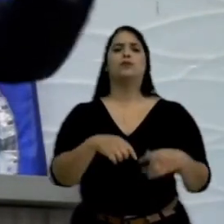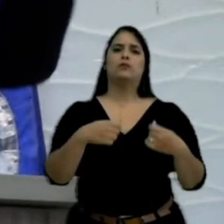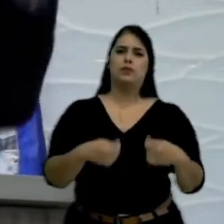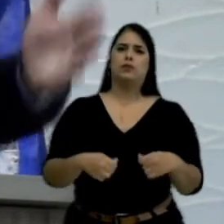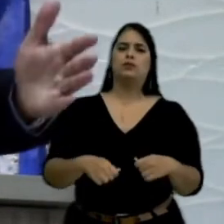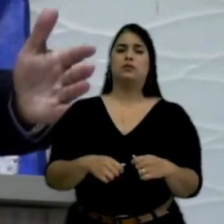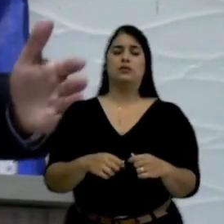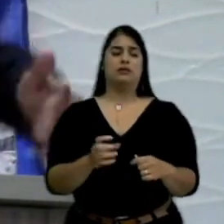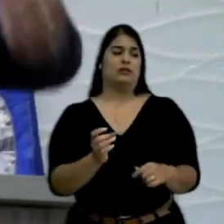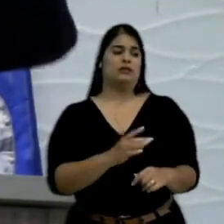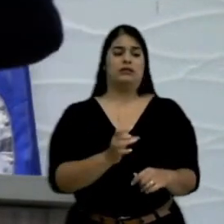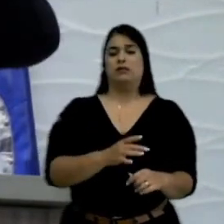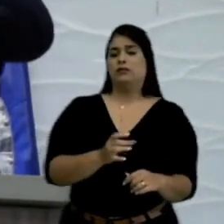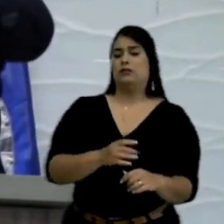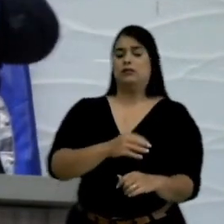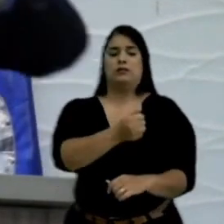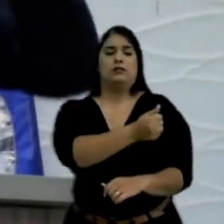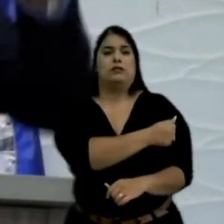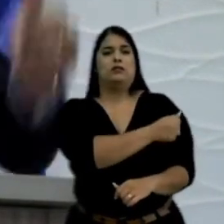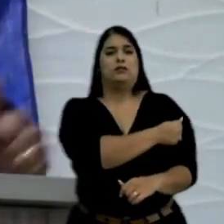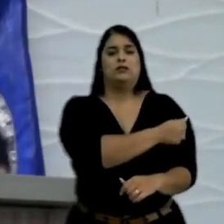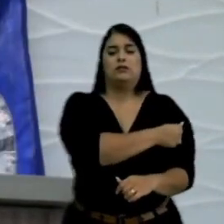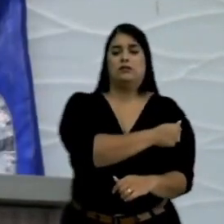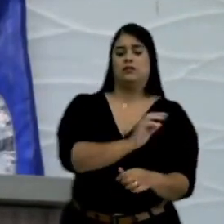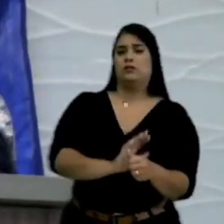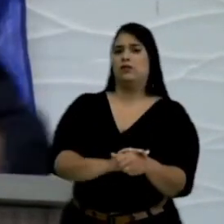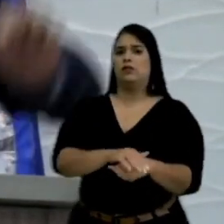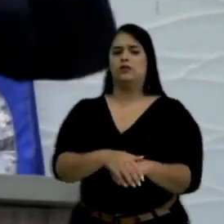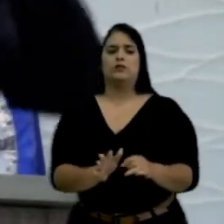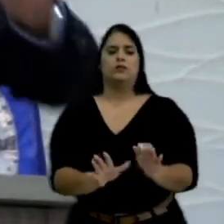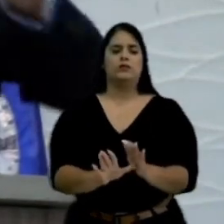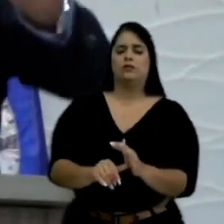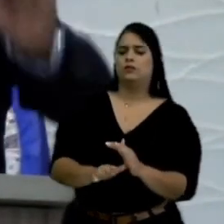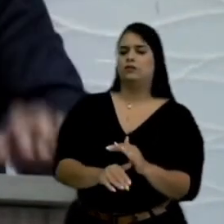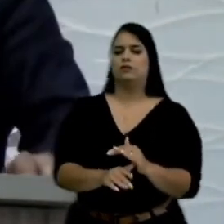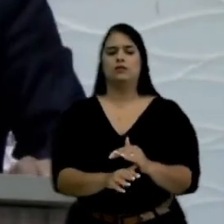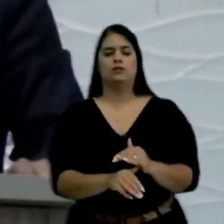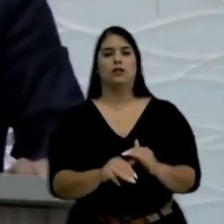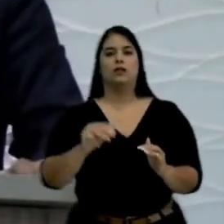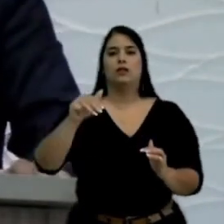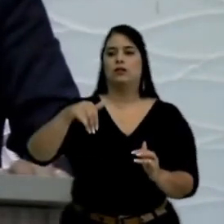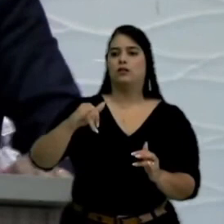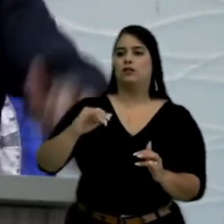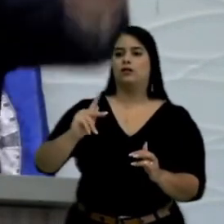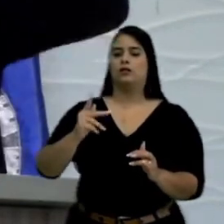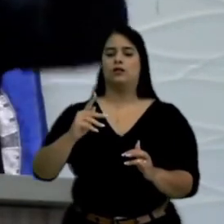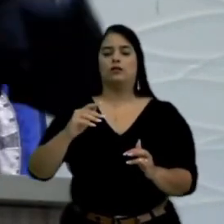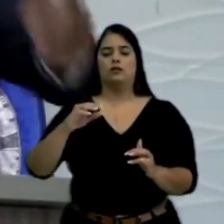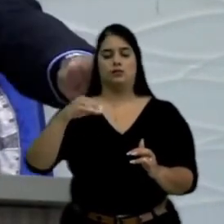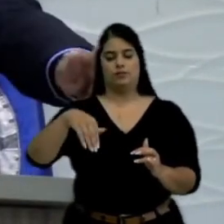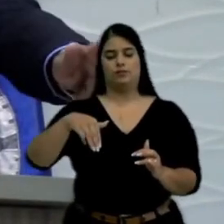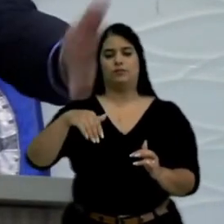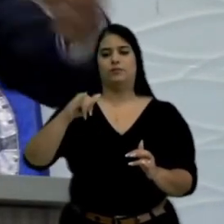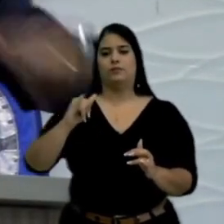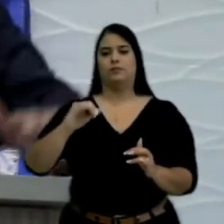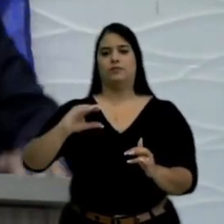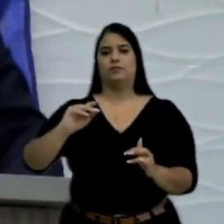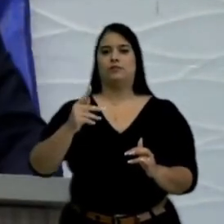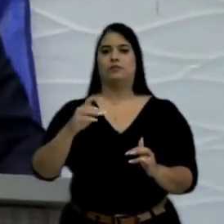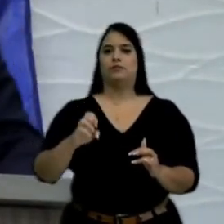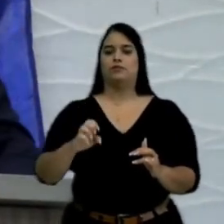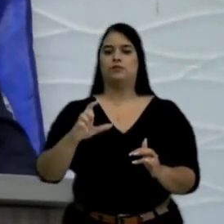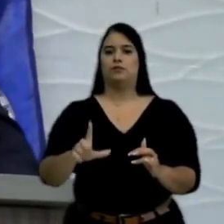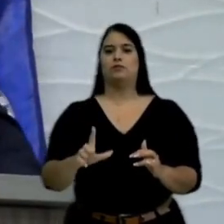medo dos estudantes que chegavam, passavam ali à noite e era roubado. E Michel fez uma baixa assinada e me